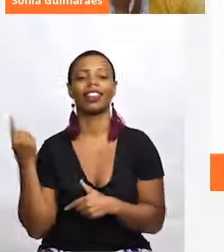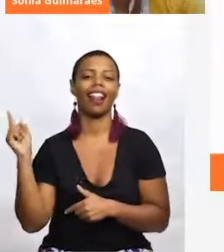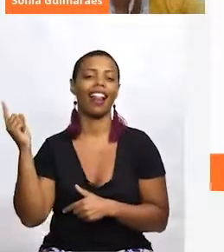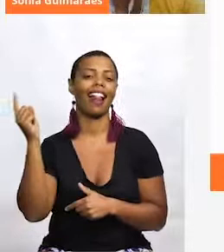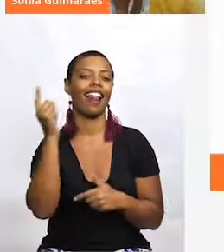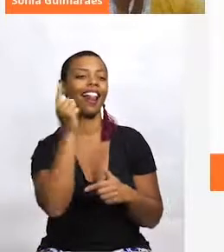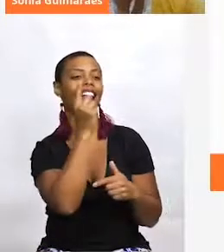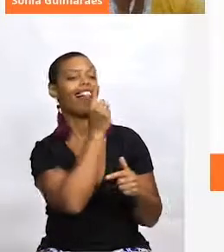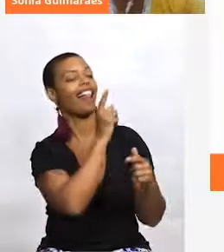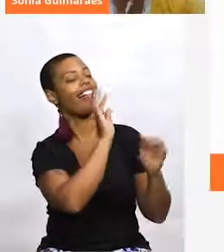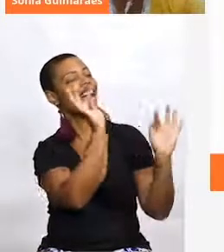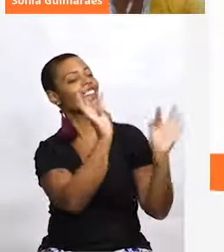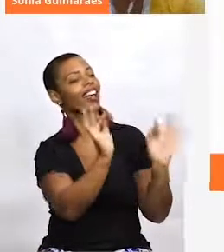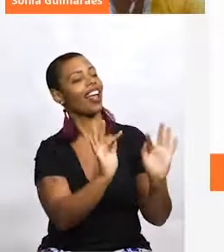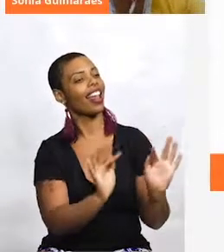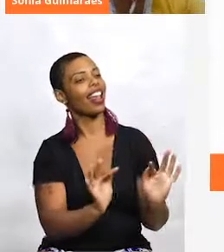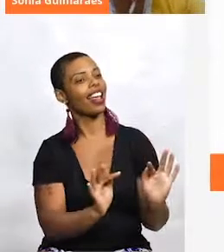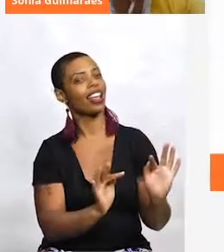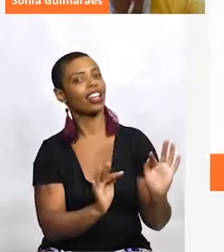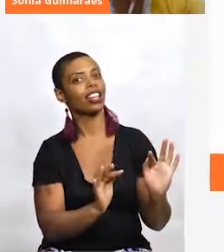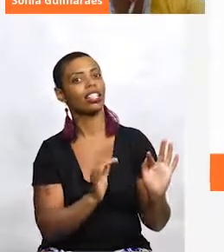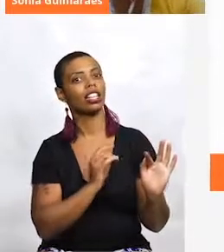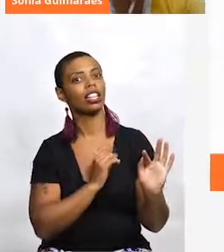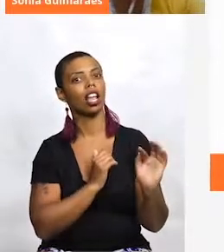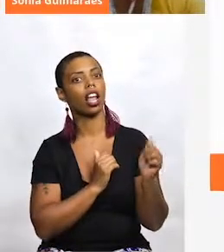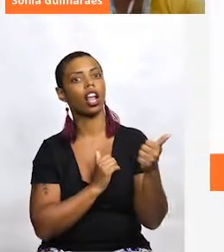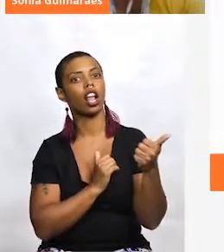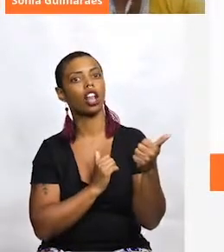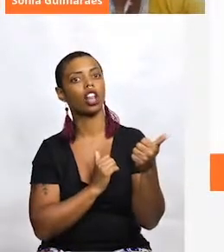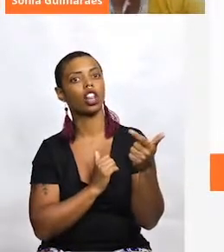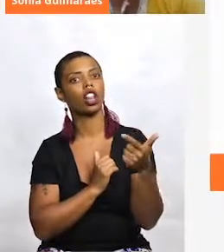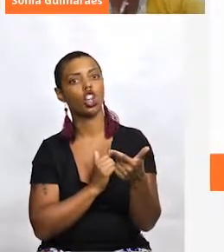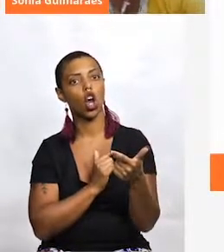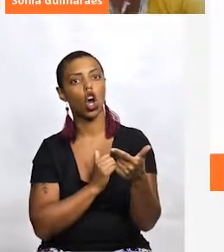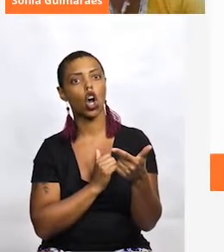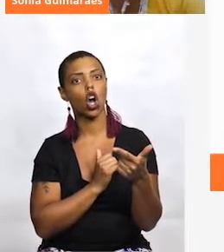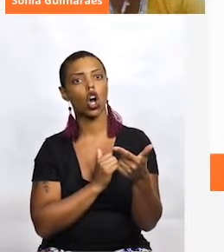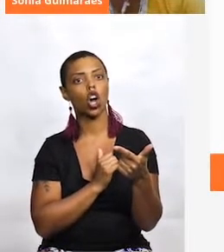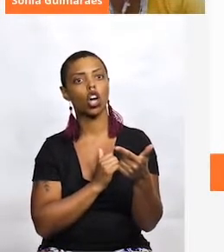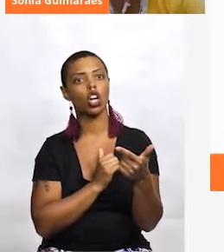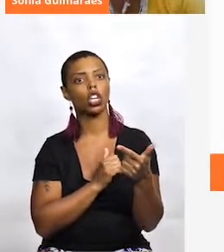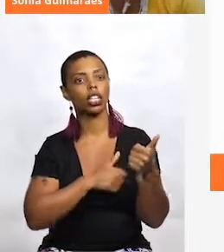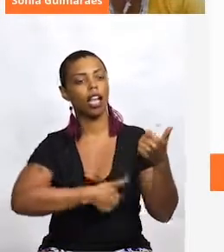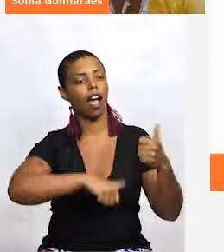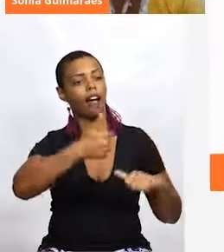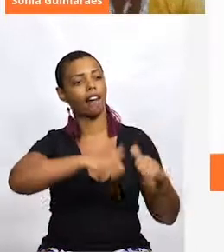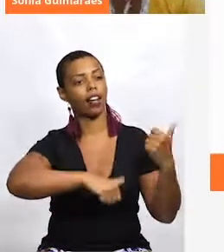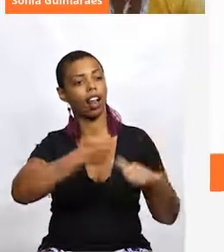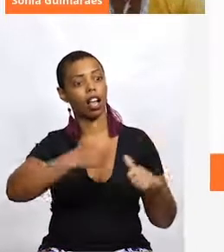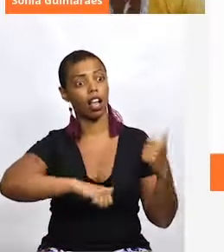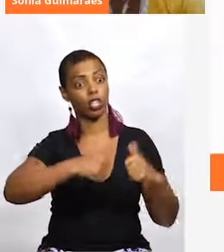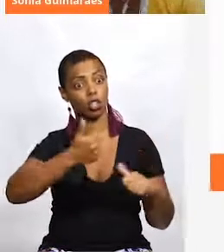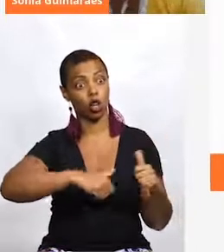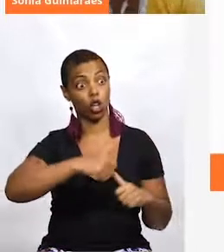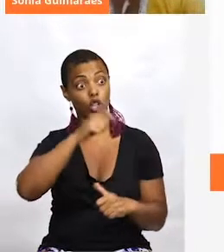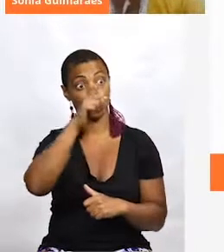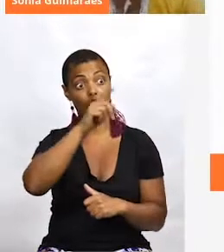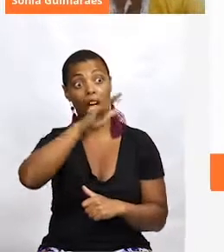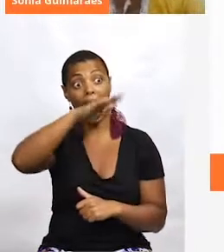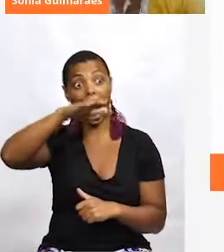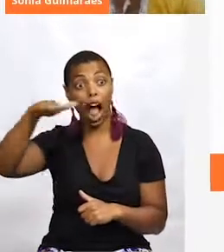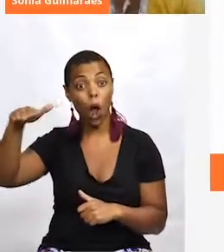vida, entra com 12 avaliações decentes. Eu dava aula para 120, perto